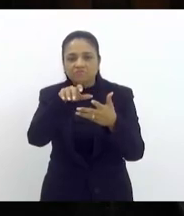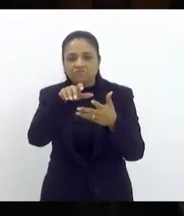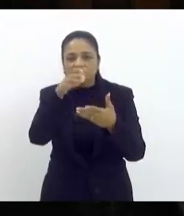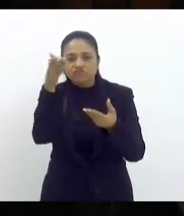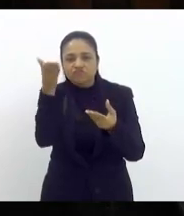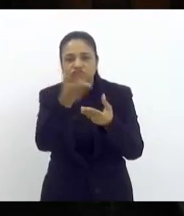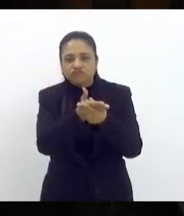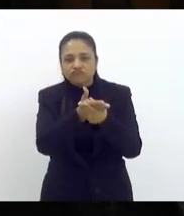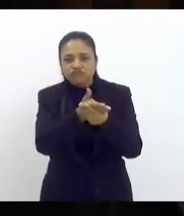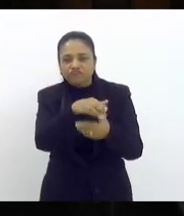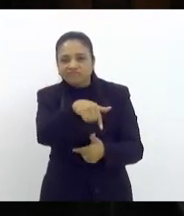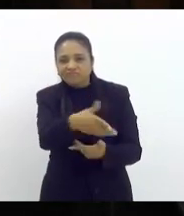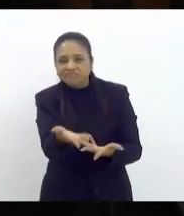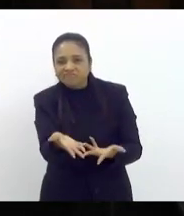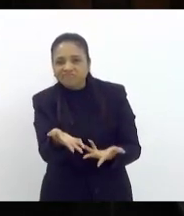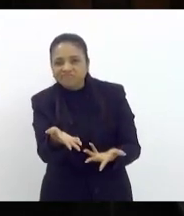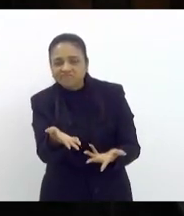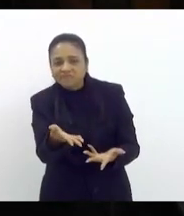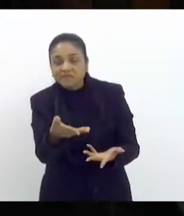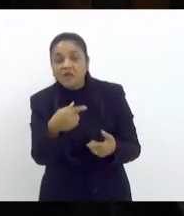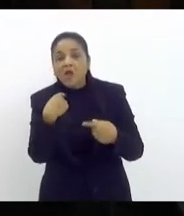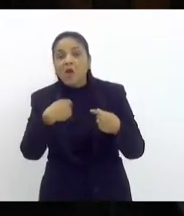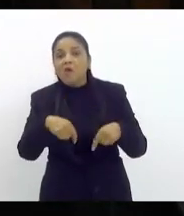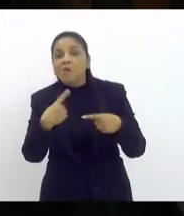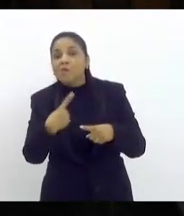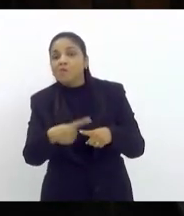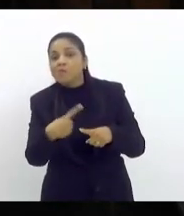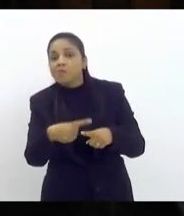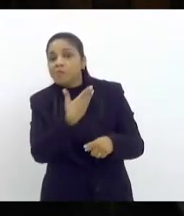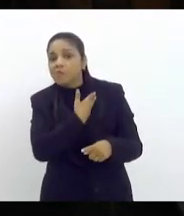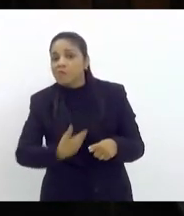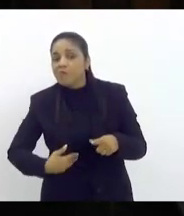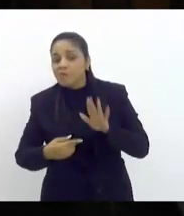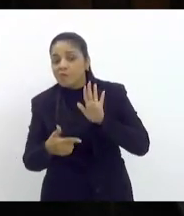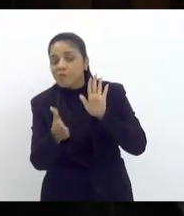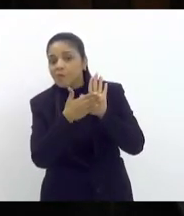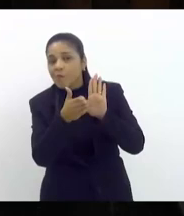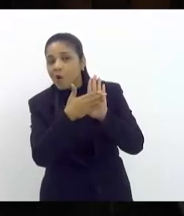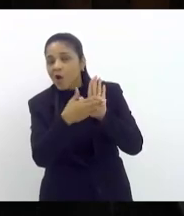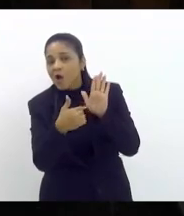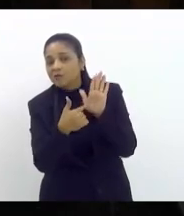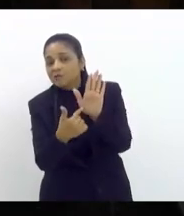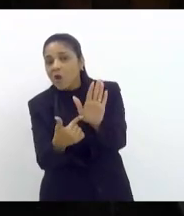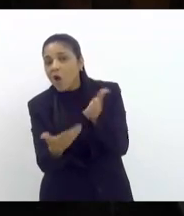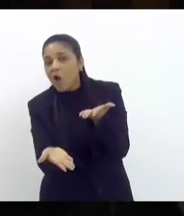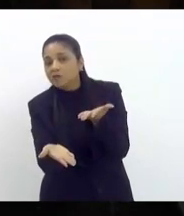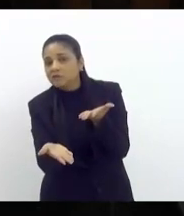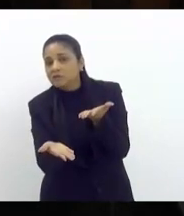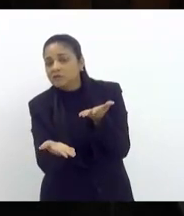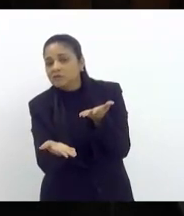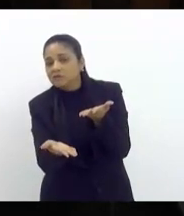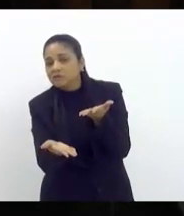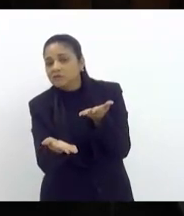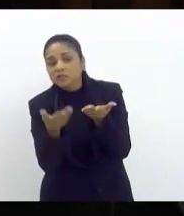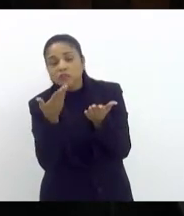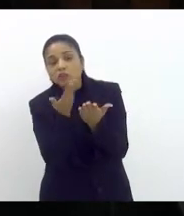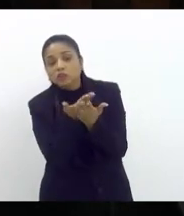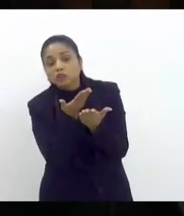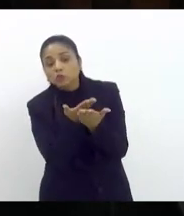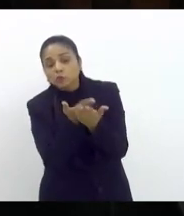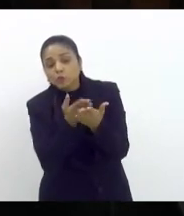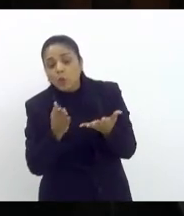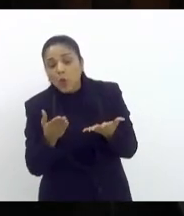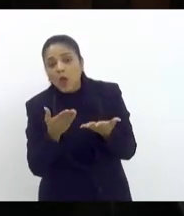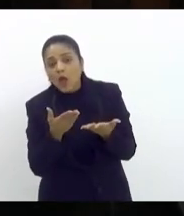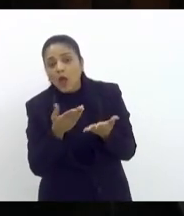o que o governador não apresenta uma proposta o que o governador não apresenta um estudo o